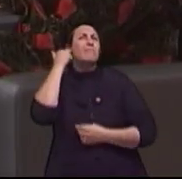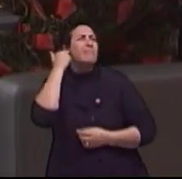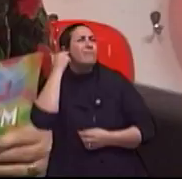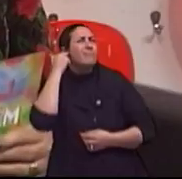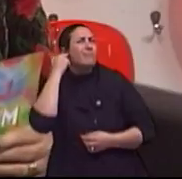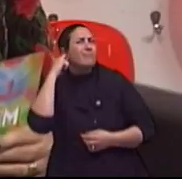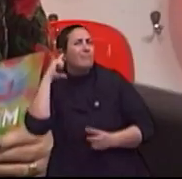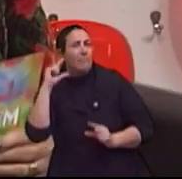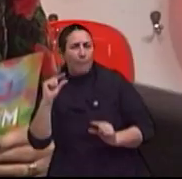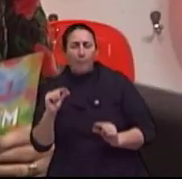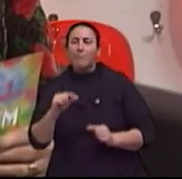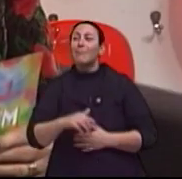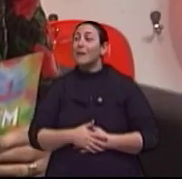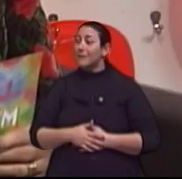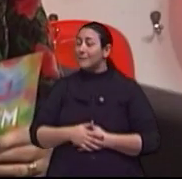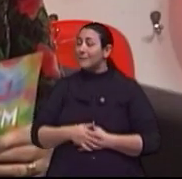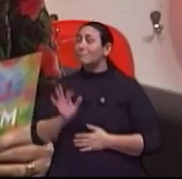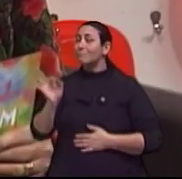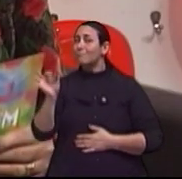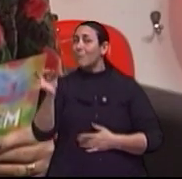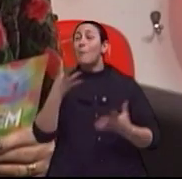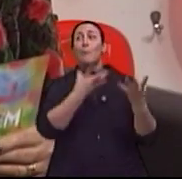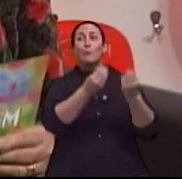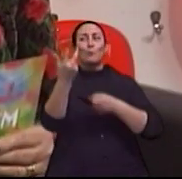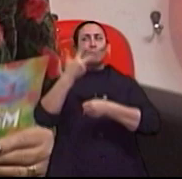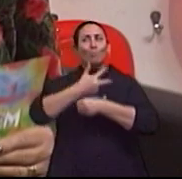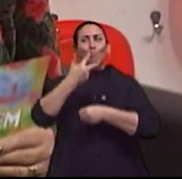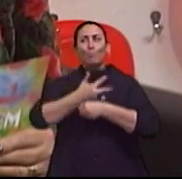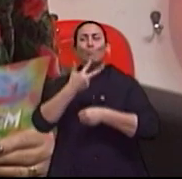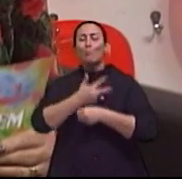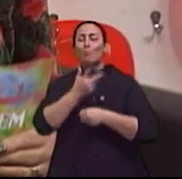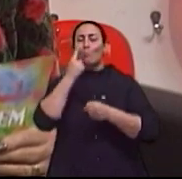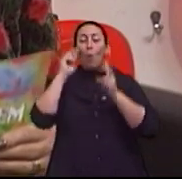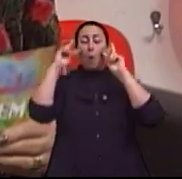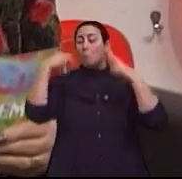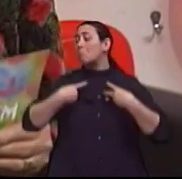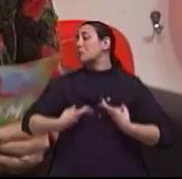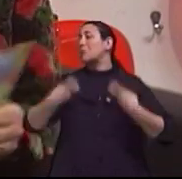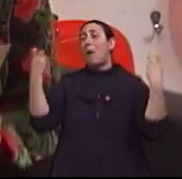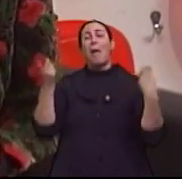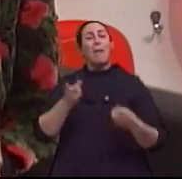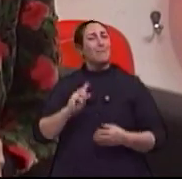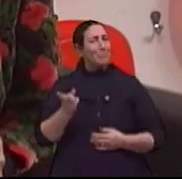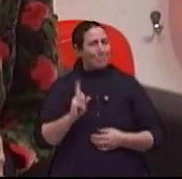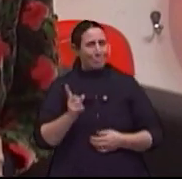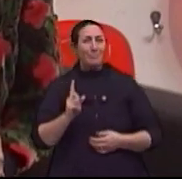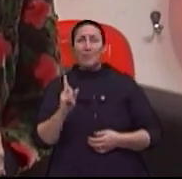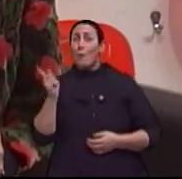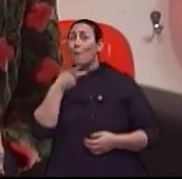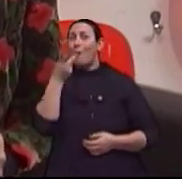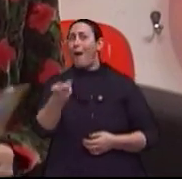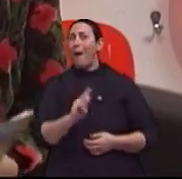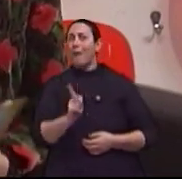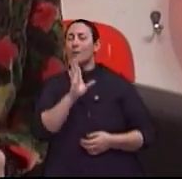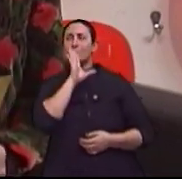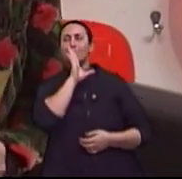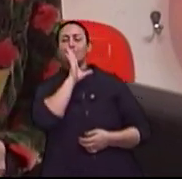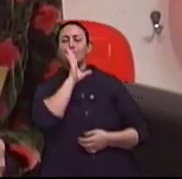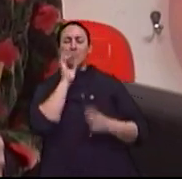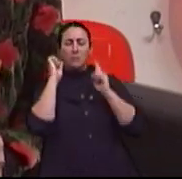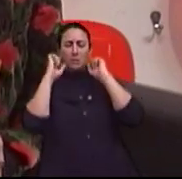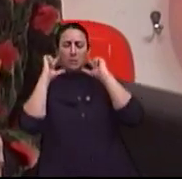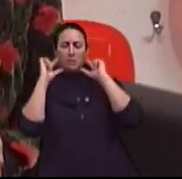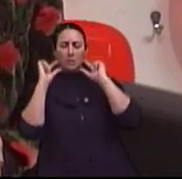esta autoanálise é muito difícil pro idoso então consequentemente ele não dá esta fala que é necessário e Vocês que são